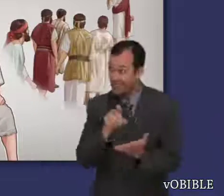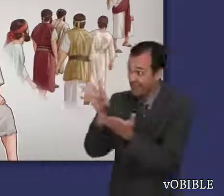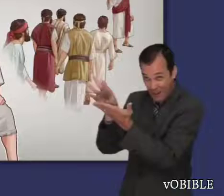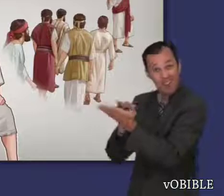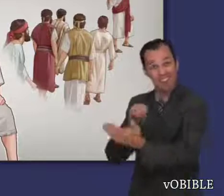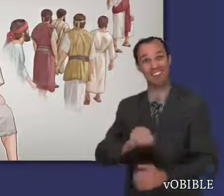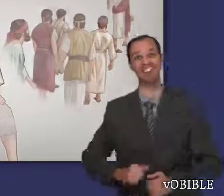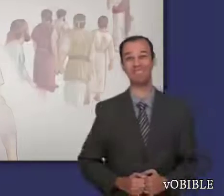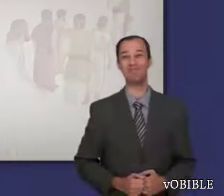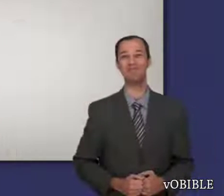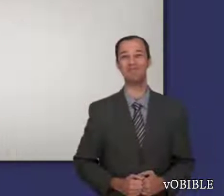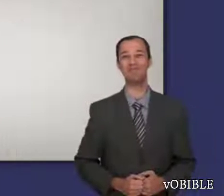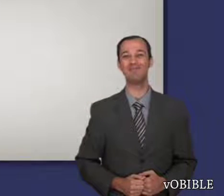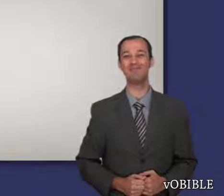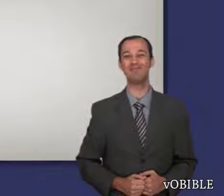imitado.